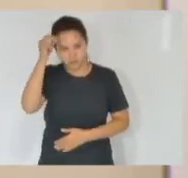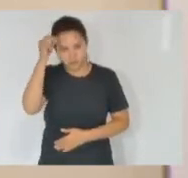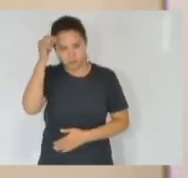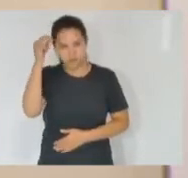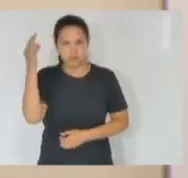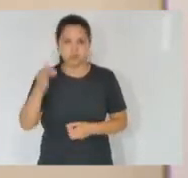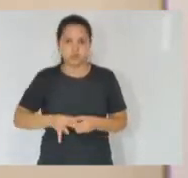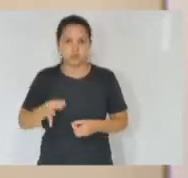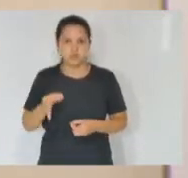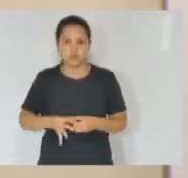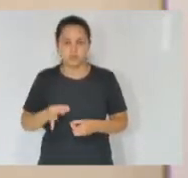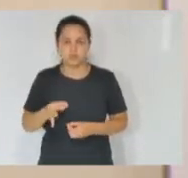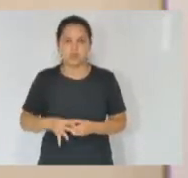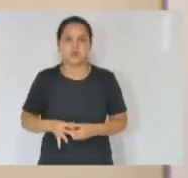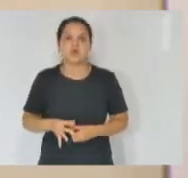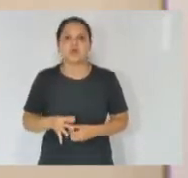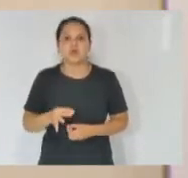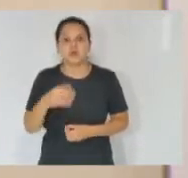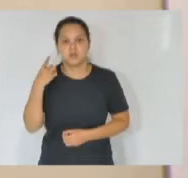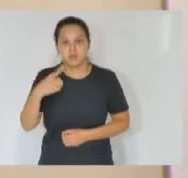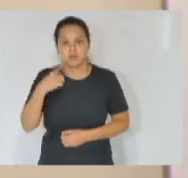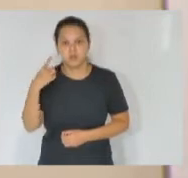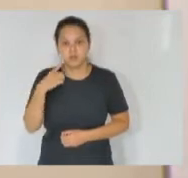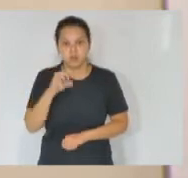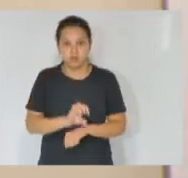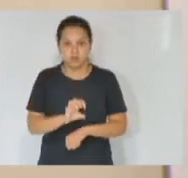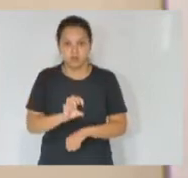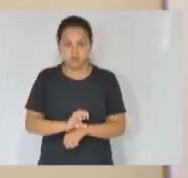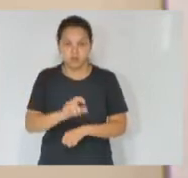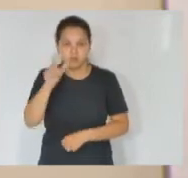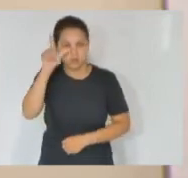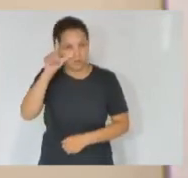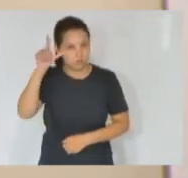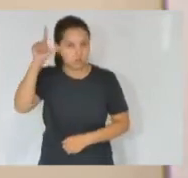deputado estadual, Laércio Schuster.